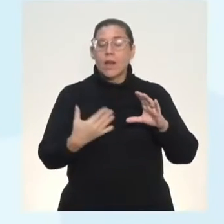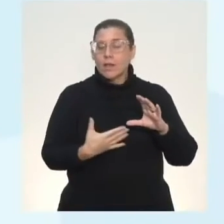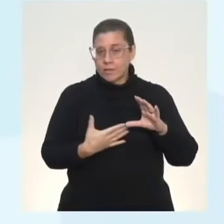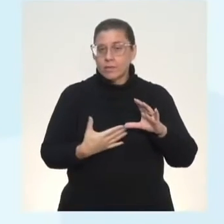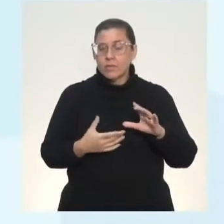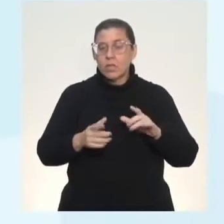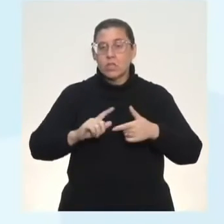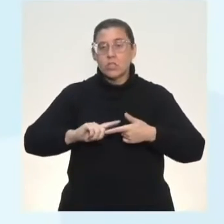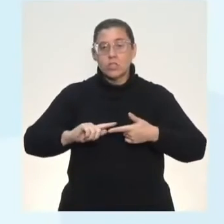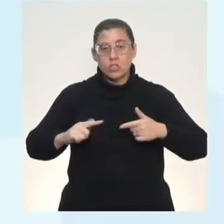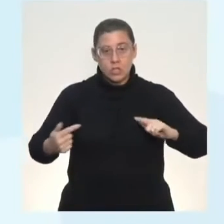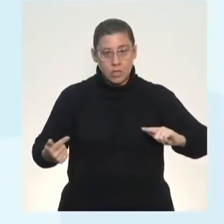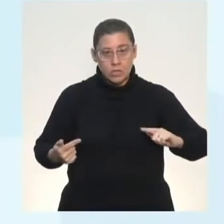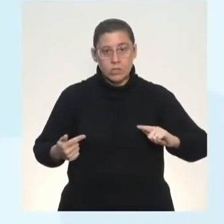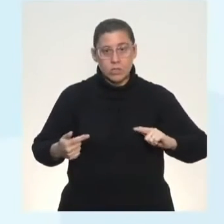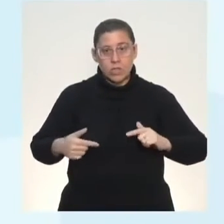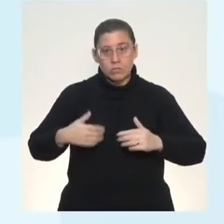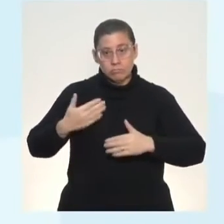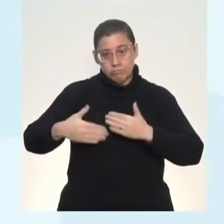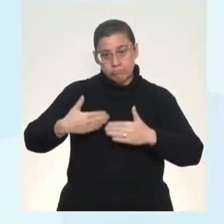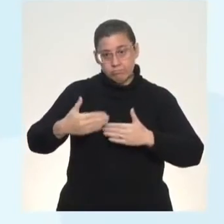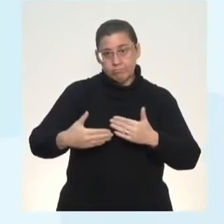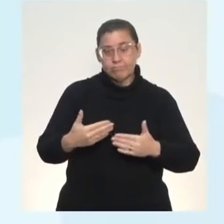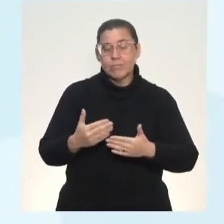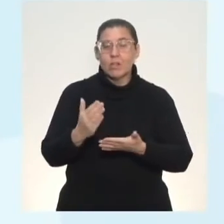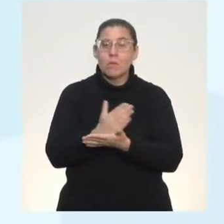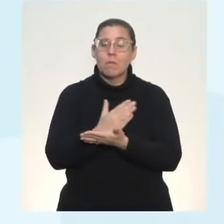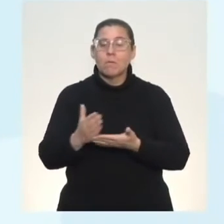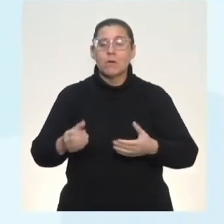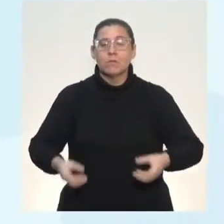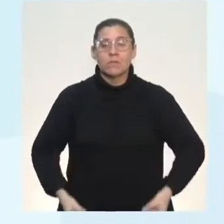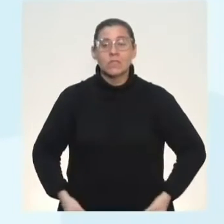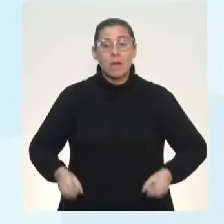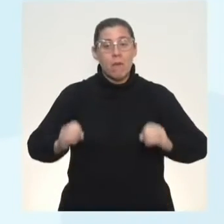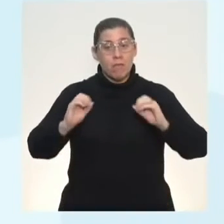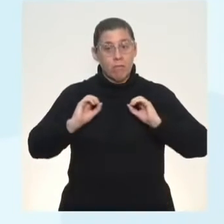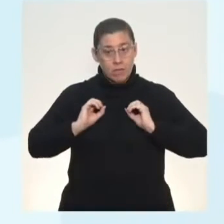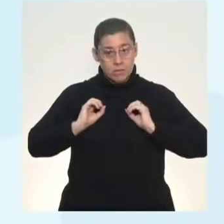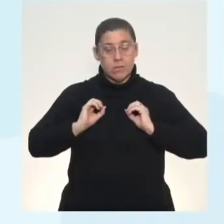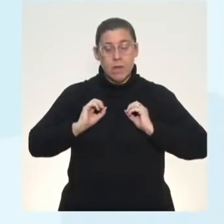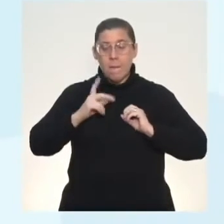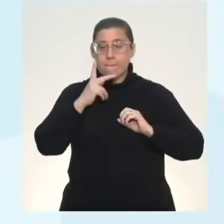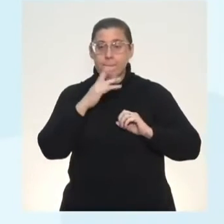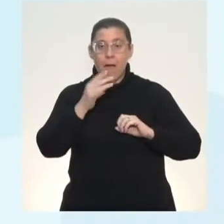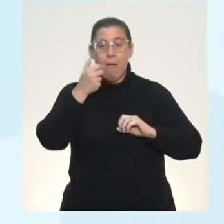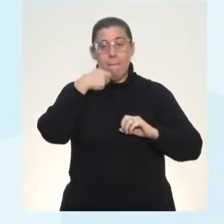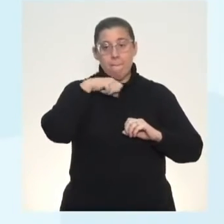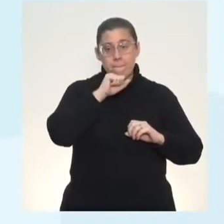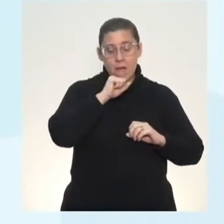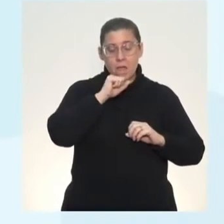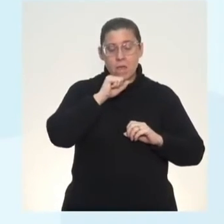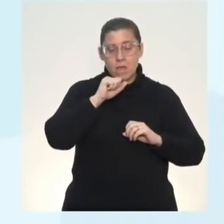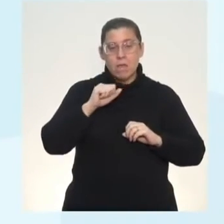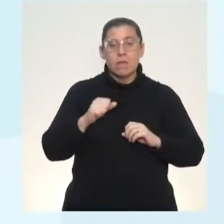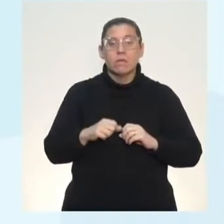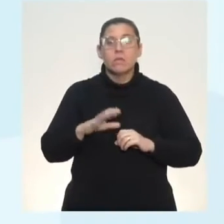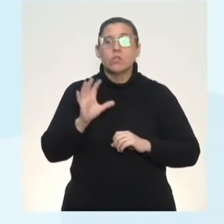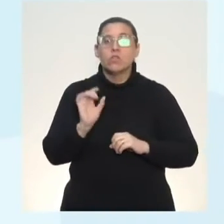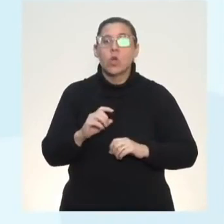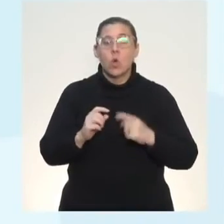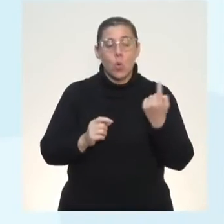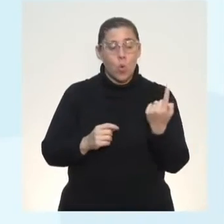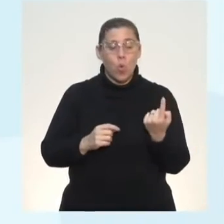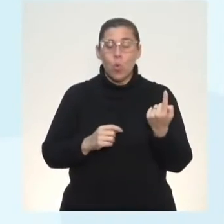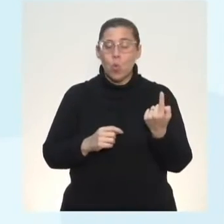seja, separam-se durante a formação dos gametas, sendo que, assim, pai e mãe transmitem apenas um